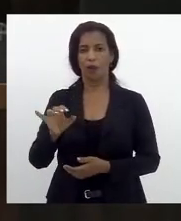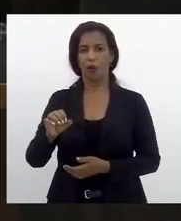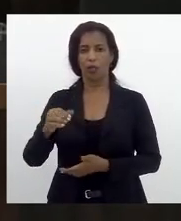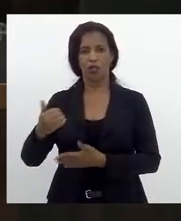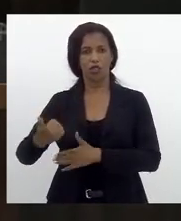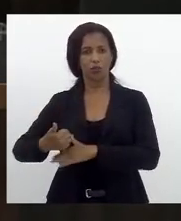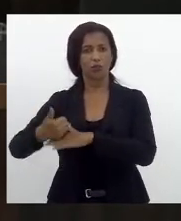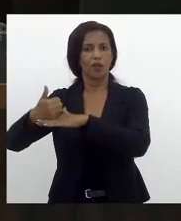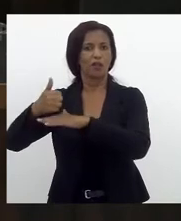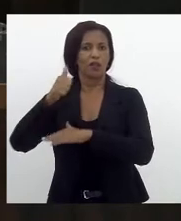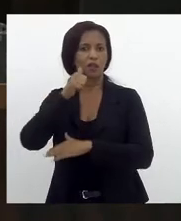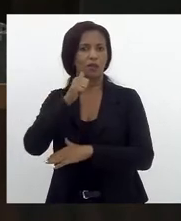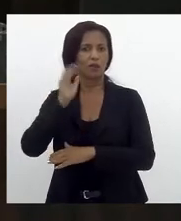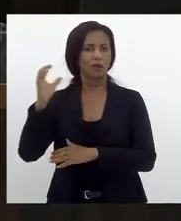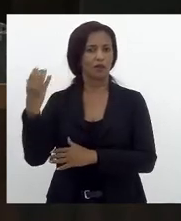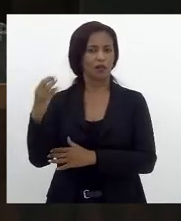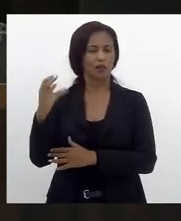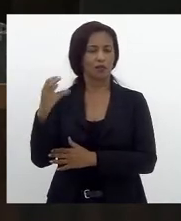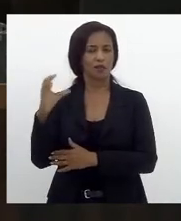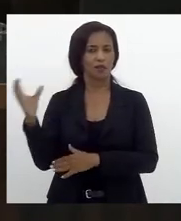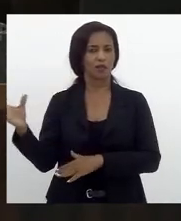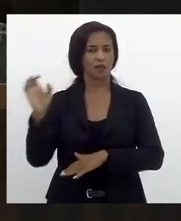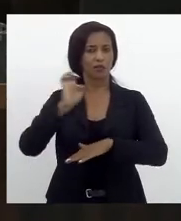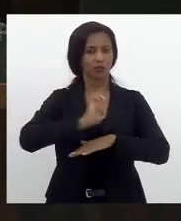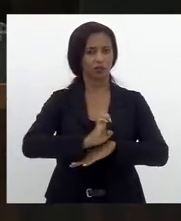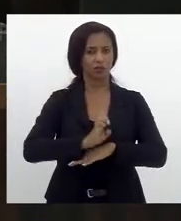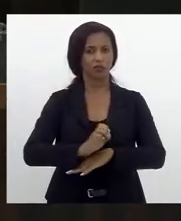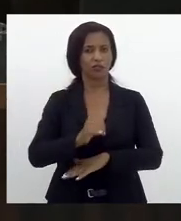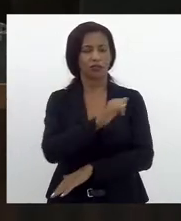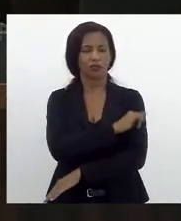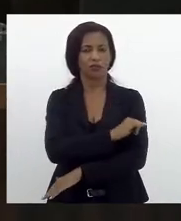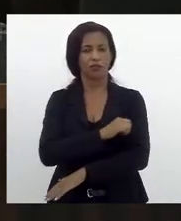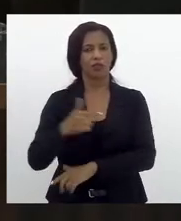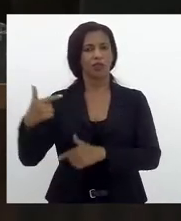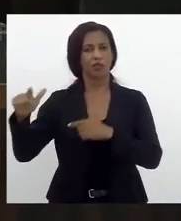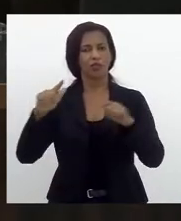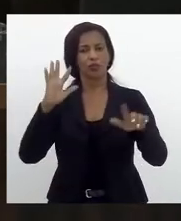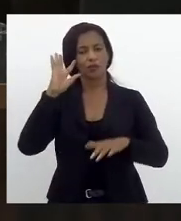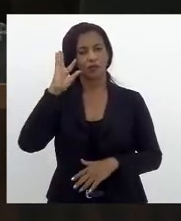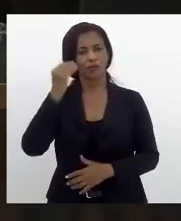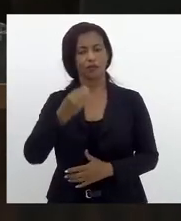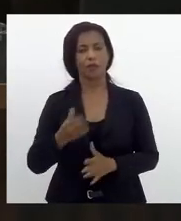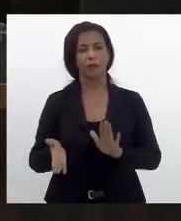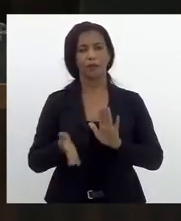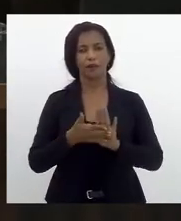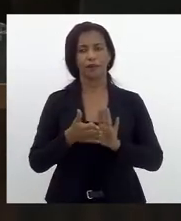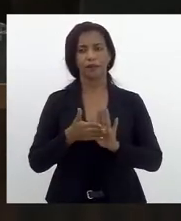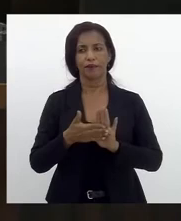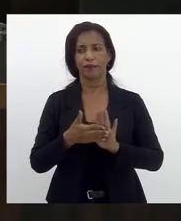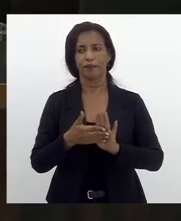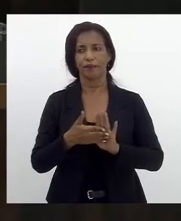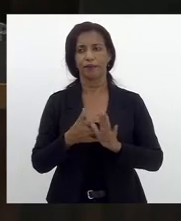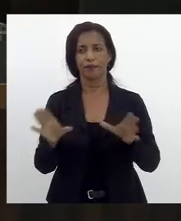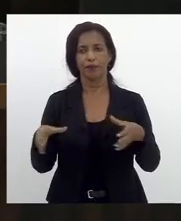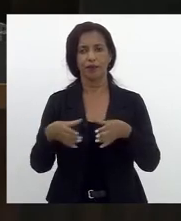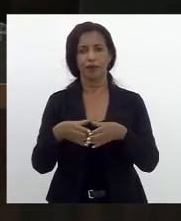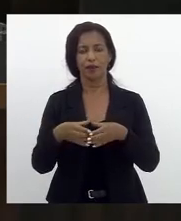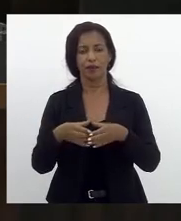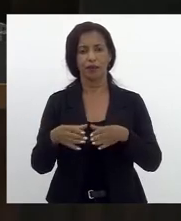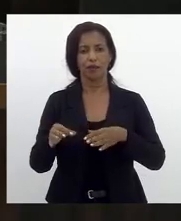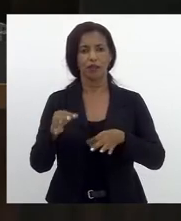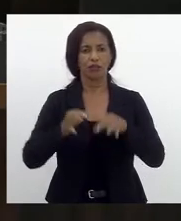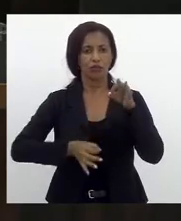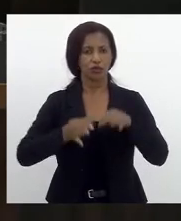Mulheres na Ciência no âmbito do Estado do Rio de Janeiro e da outras providências. Pendentes de pareceres das Comissões de